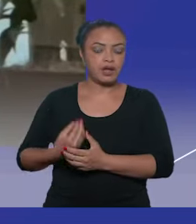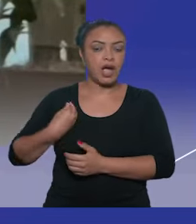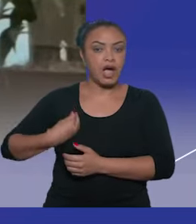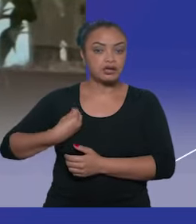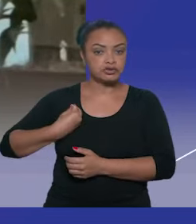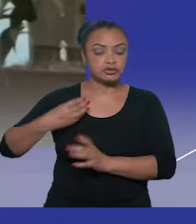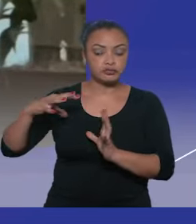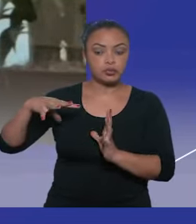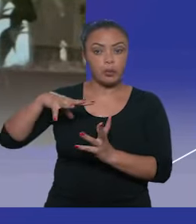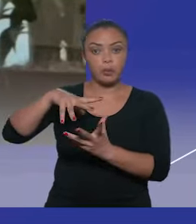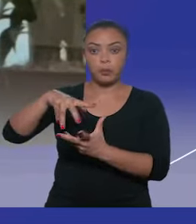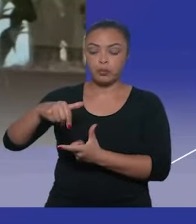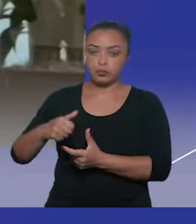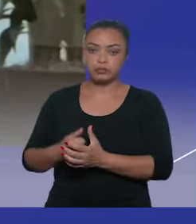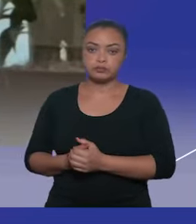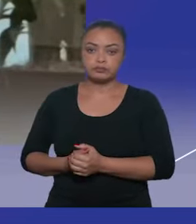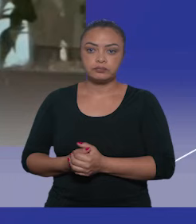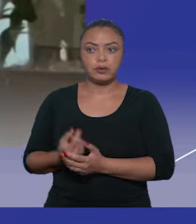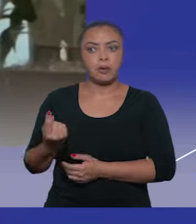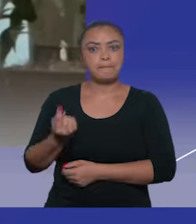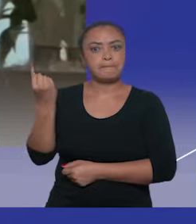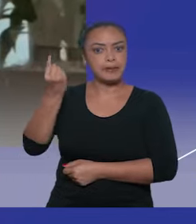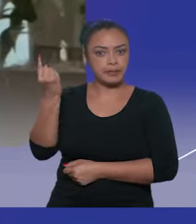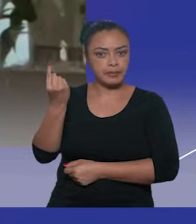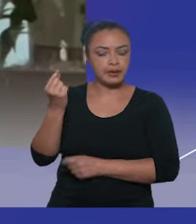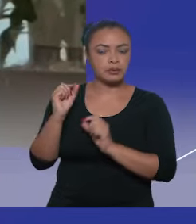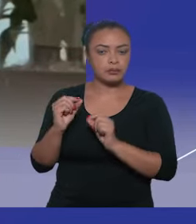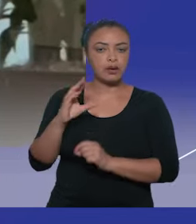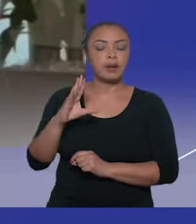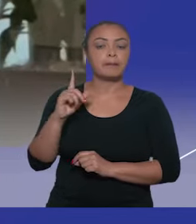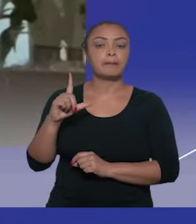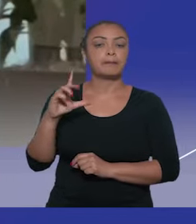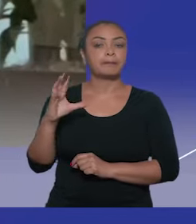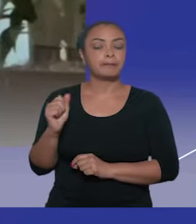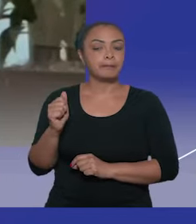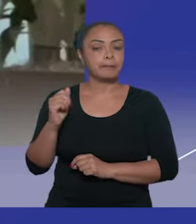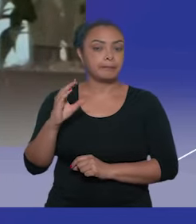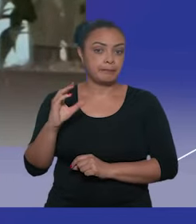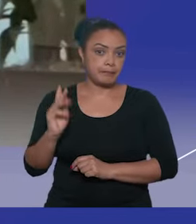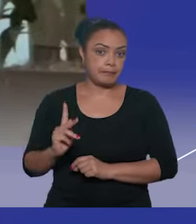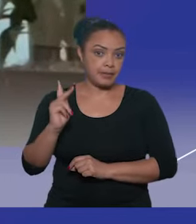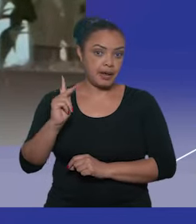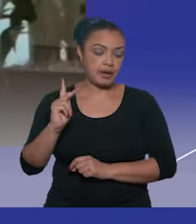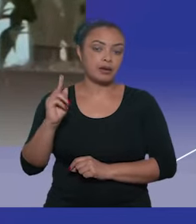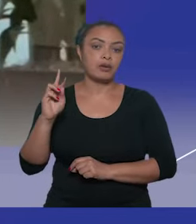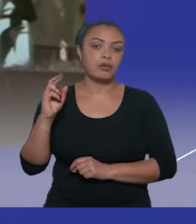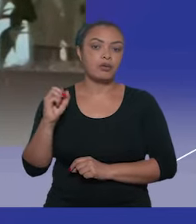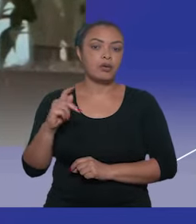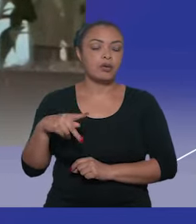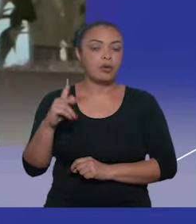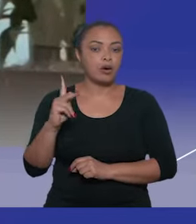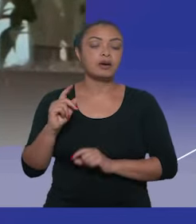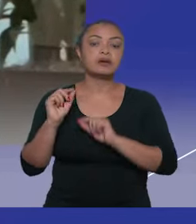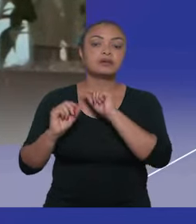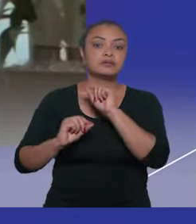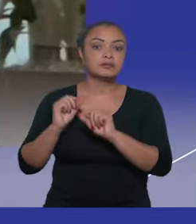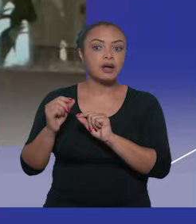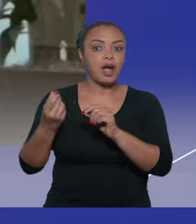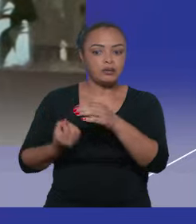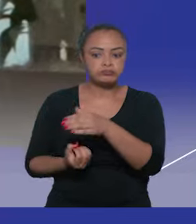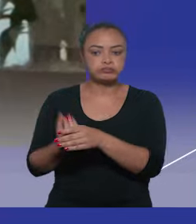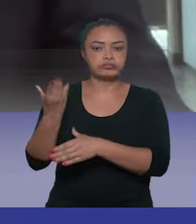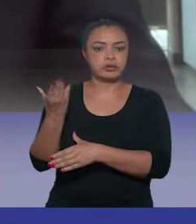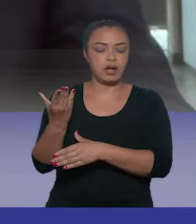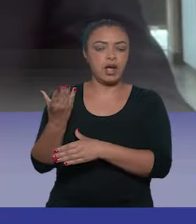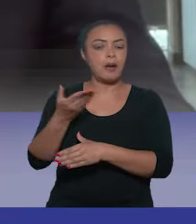gente mencionar isso, nosso primeiro passo nessa jornada foi fazer uma parceria com um dos maiores gestores de ativos